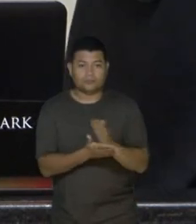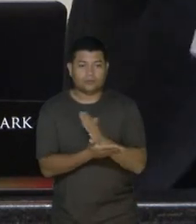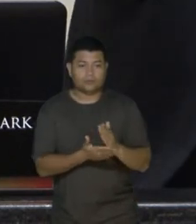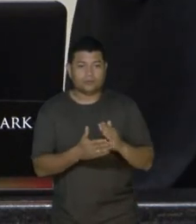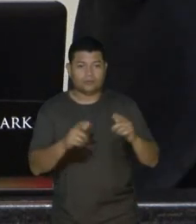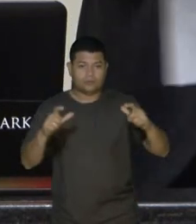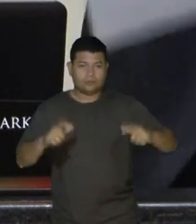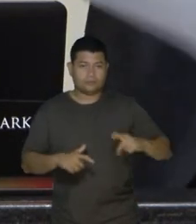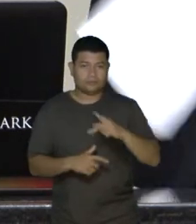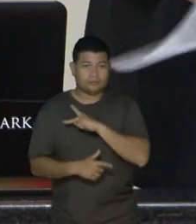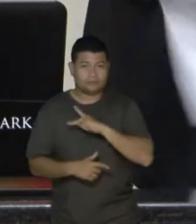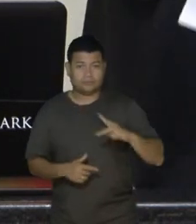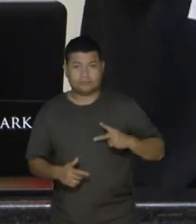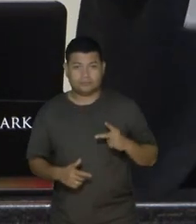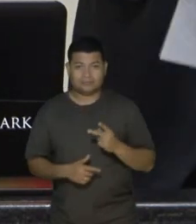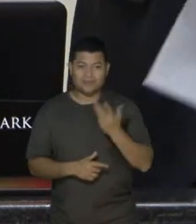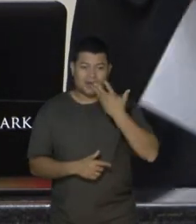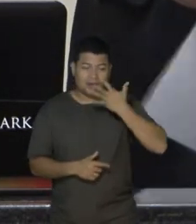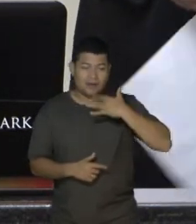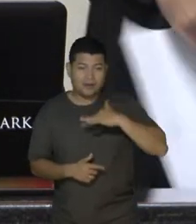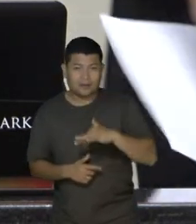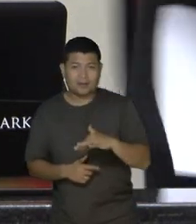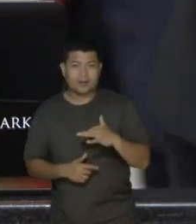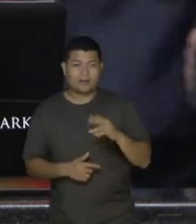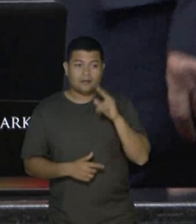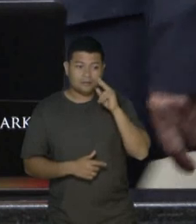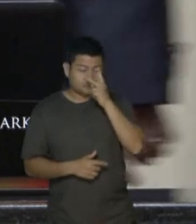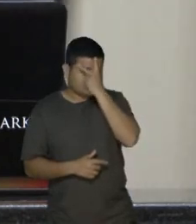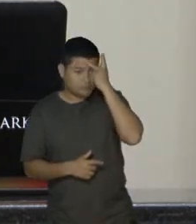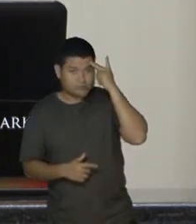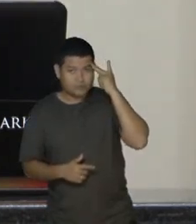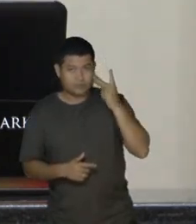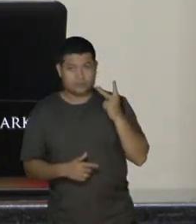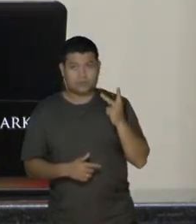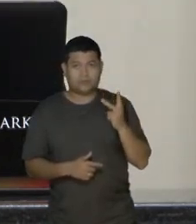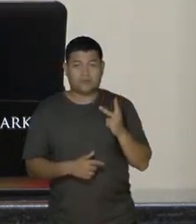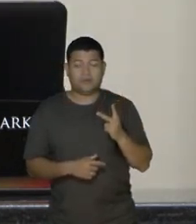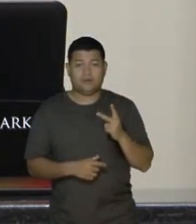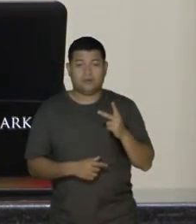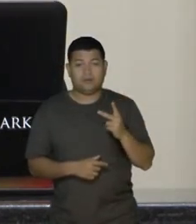públicos, as crianças, as pessoas com